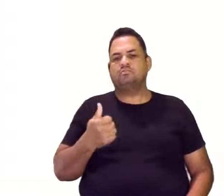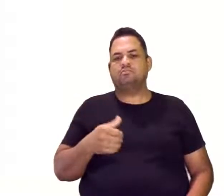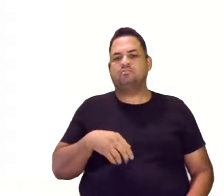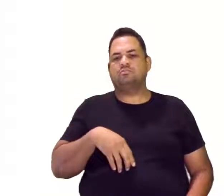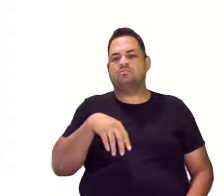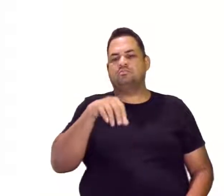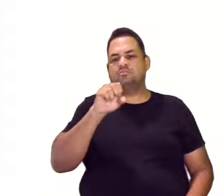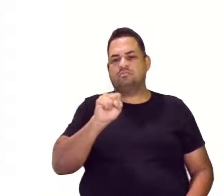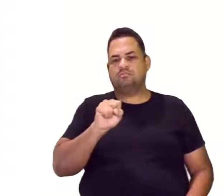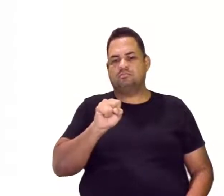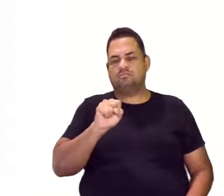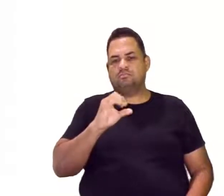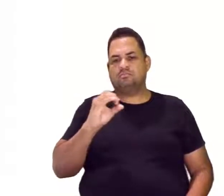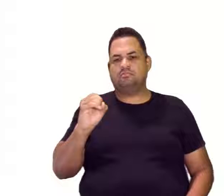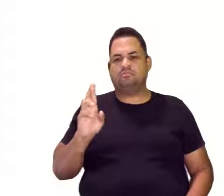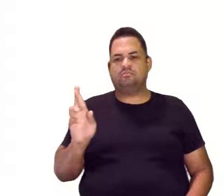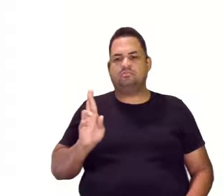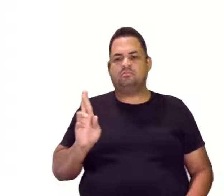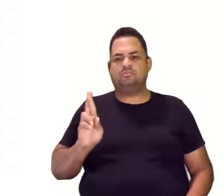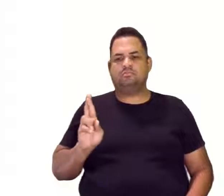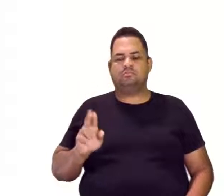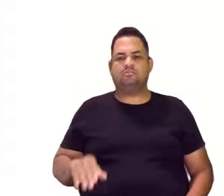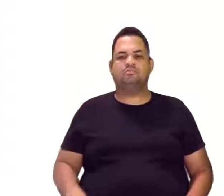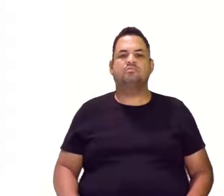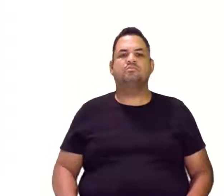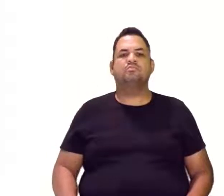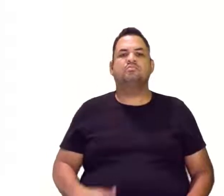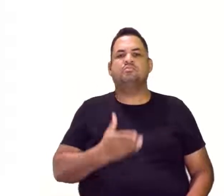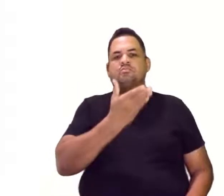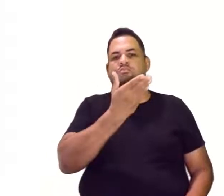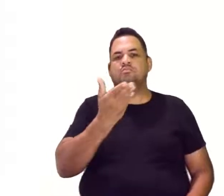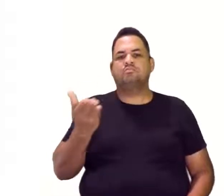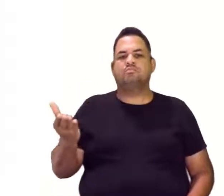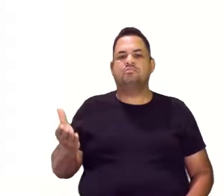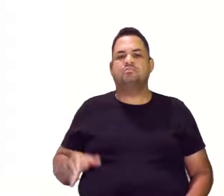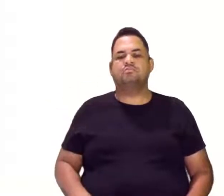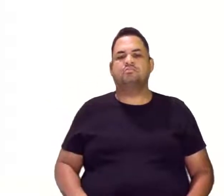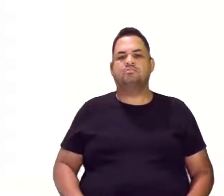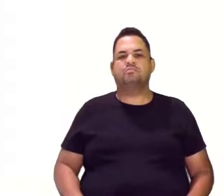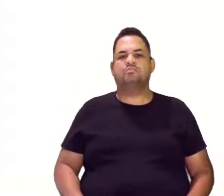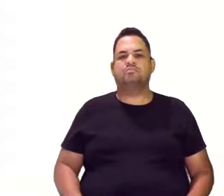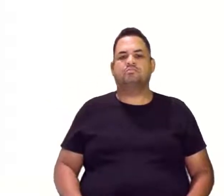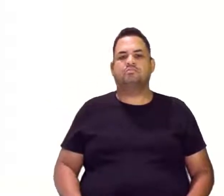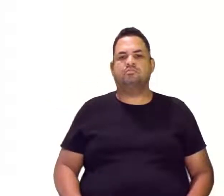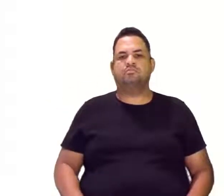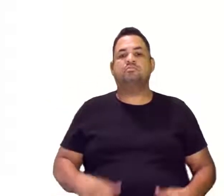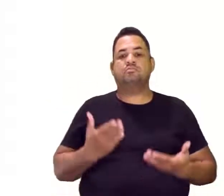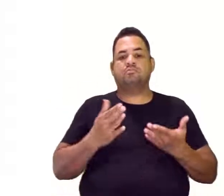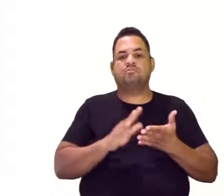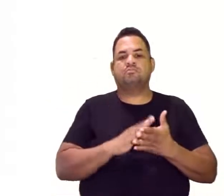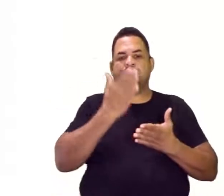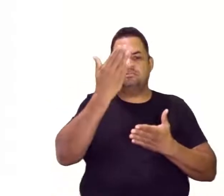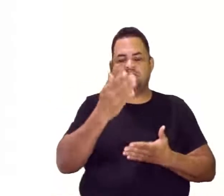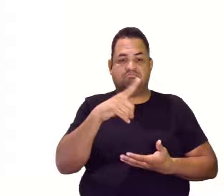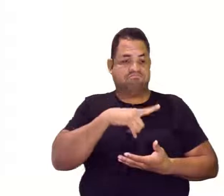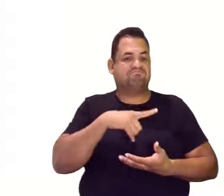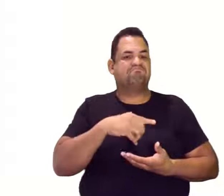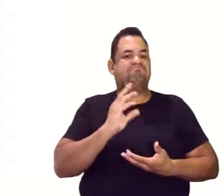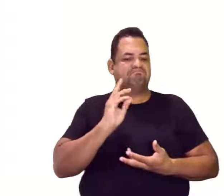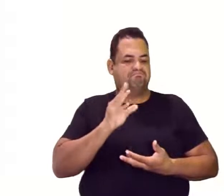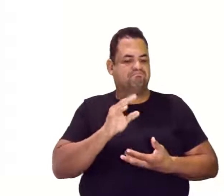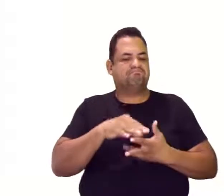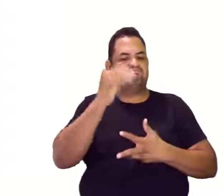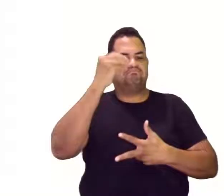e o perfume 5 custa R$80. O gráfico e tabela não vai cair no Enem, não. Vai despencar no Enem. Você pode